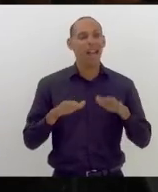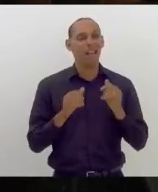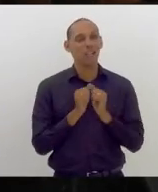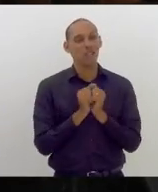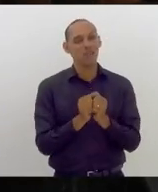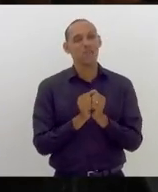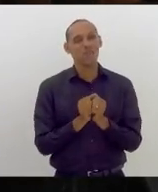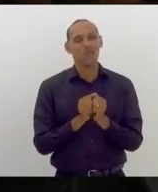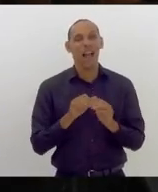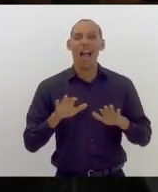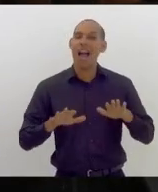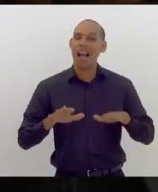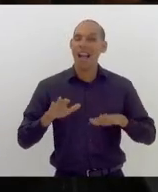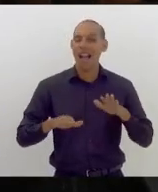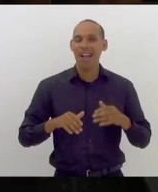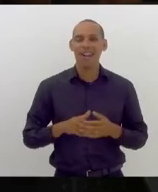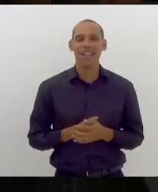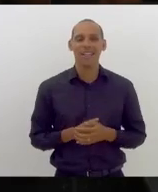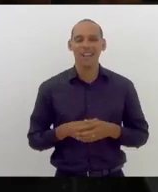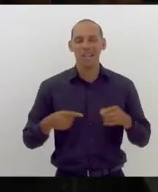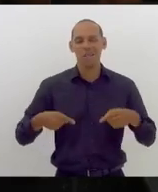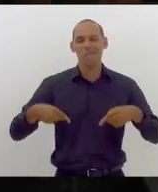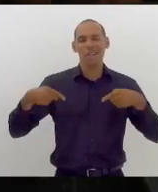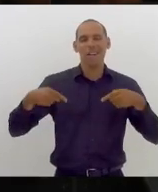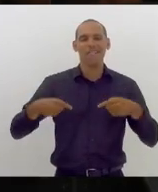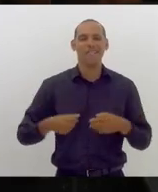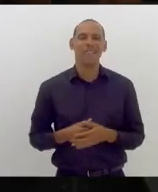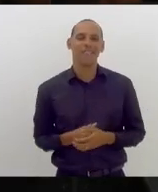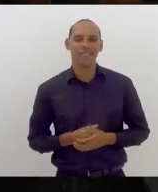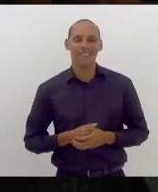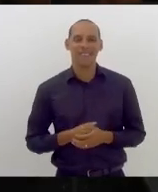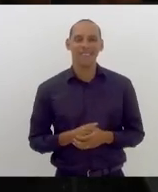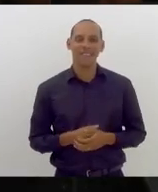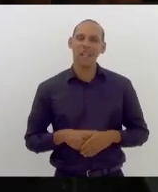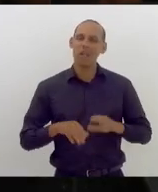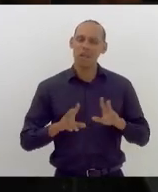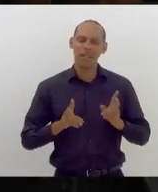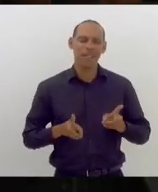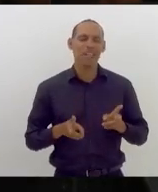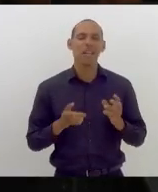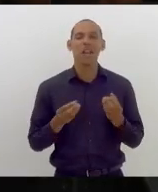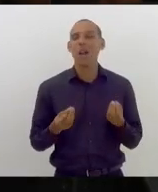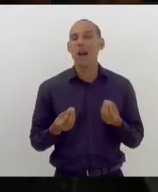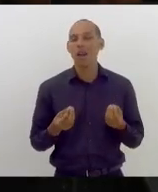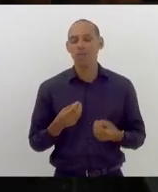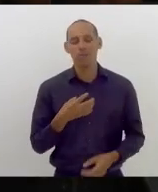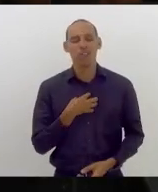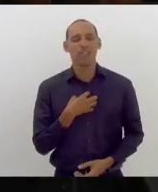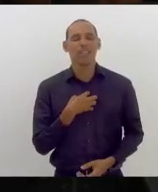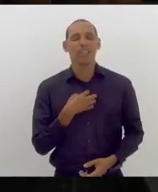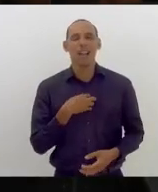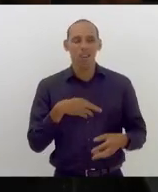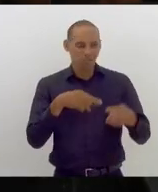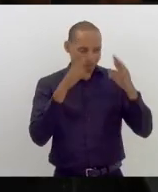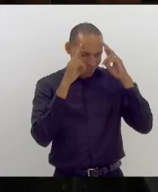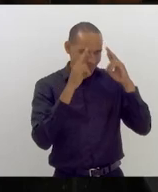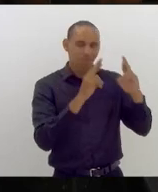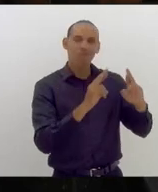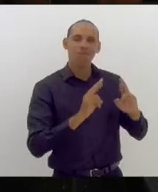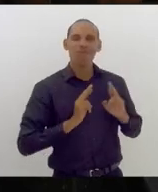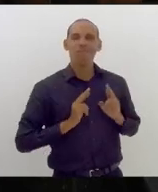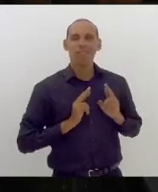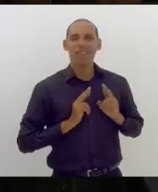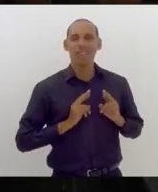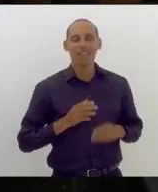outras vezes em lados opostos, mas sempre também de maneira muito, muito respeitosa, e essa foi a